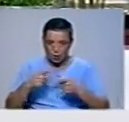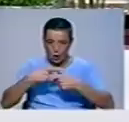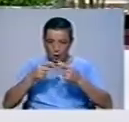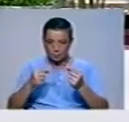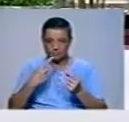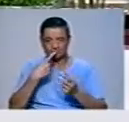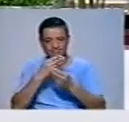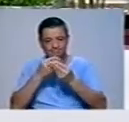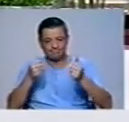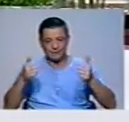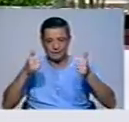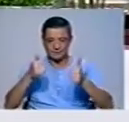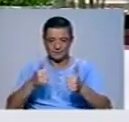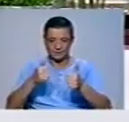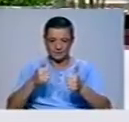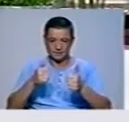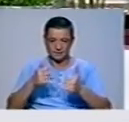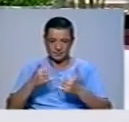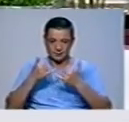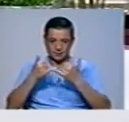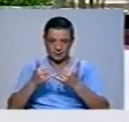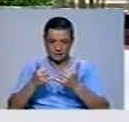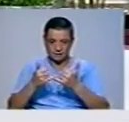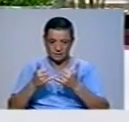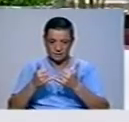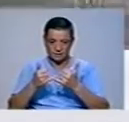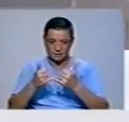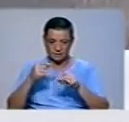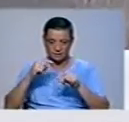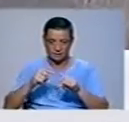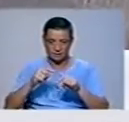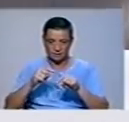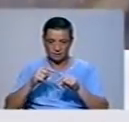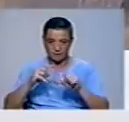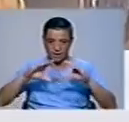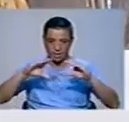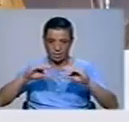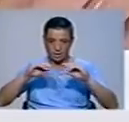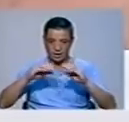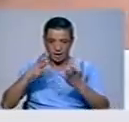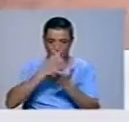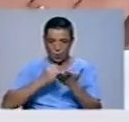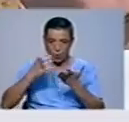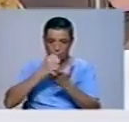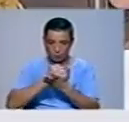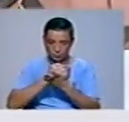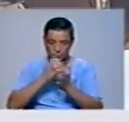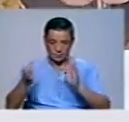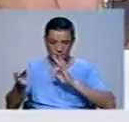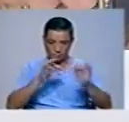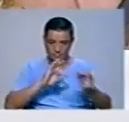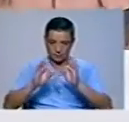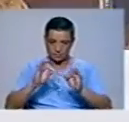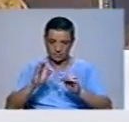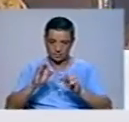bem saborosos. E depois, eu tenho aqui um pedacinho de recheio, neste caso, o recheio de legumes que aqui preparamos